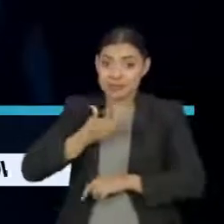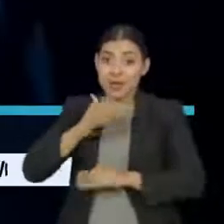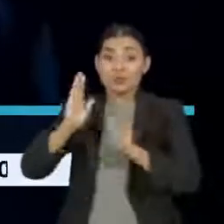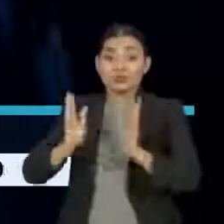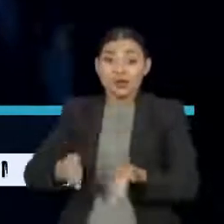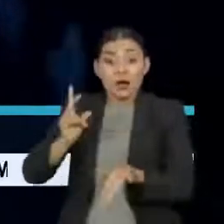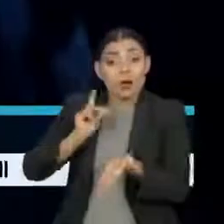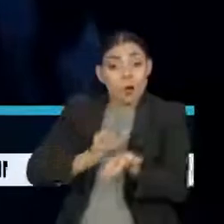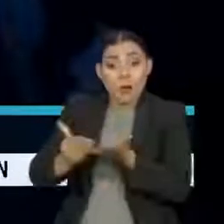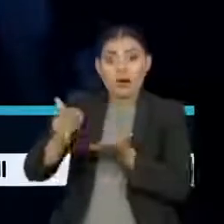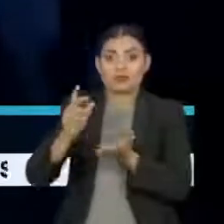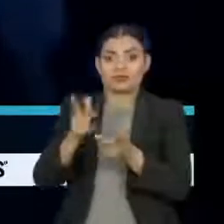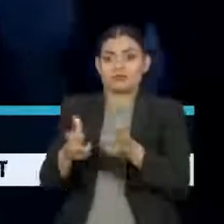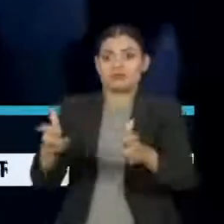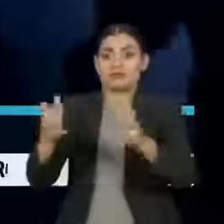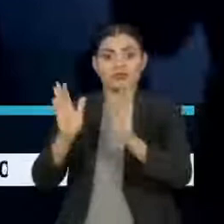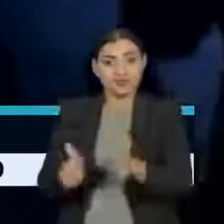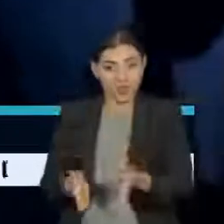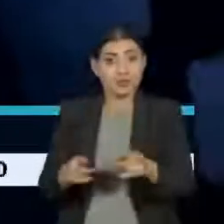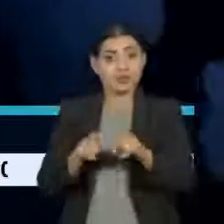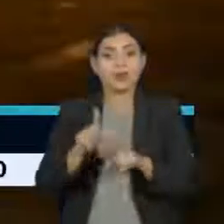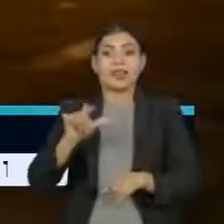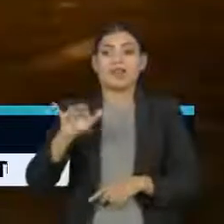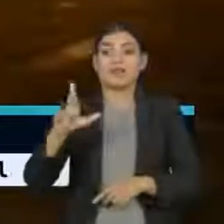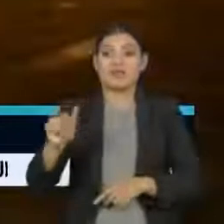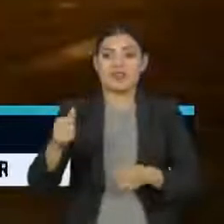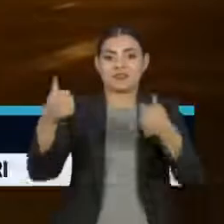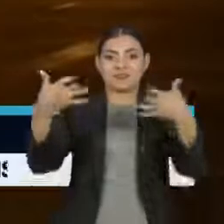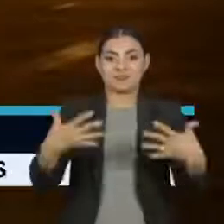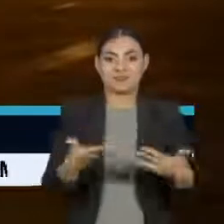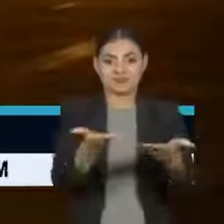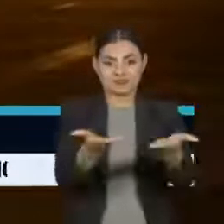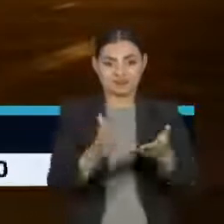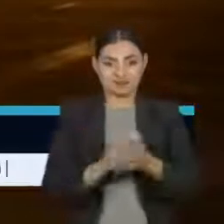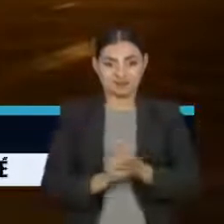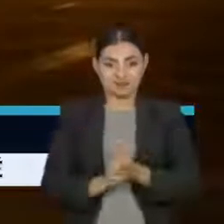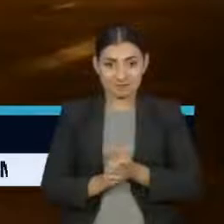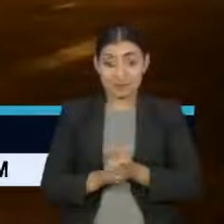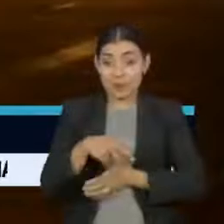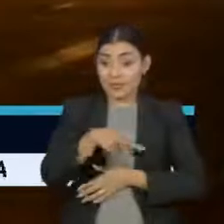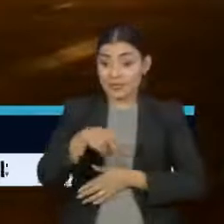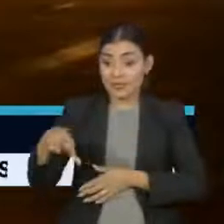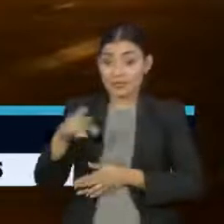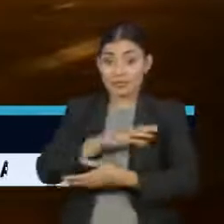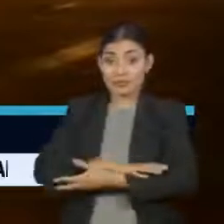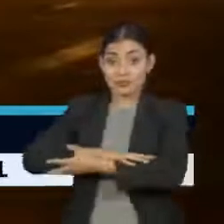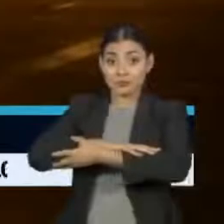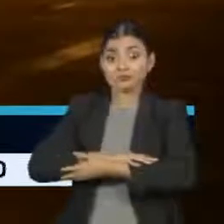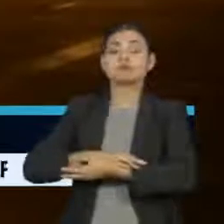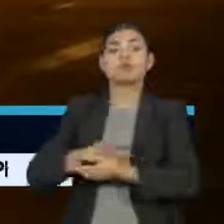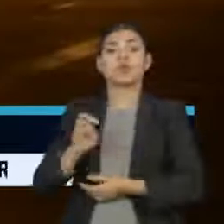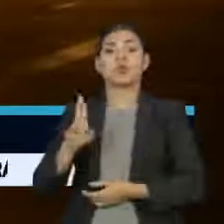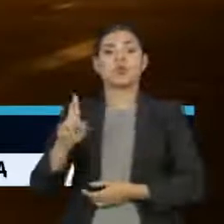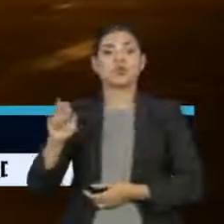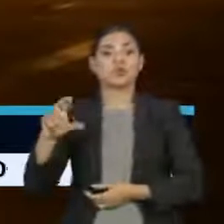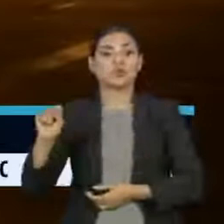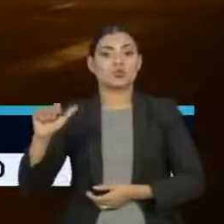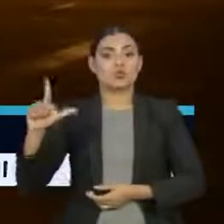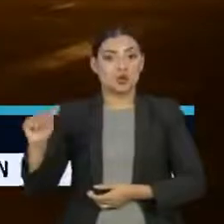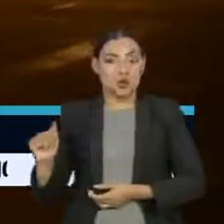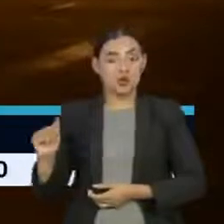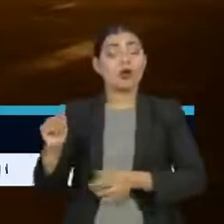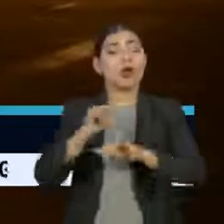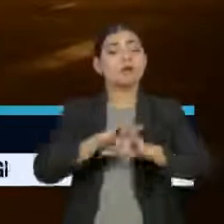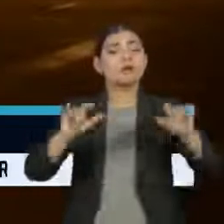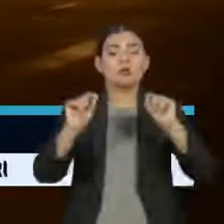Europeia. A correspondente Lívia Filadelfo tem os detalhes. A presidente da Comissão Europeia, Ursula von der Leyen, afirmou que